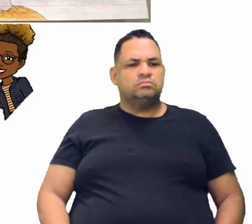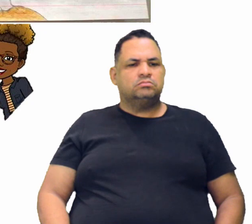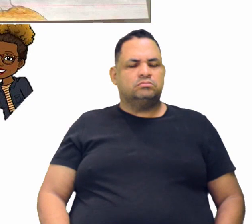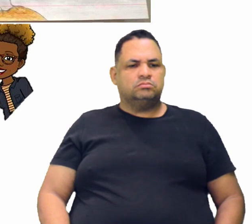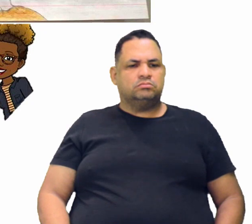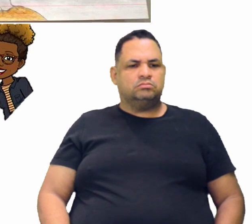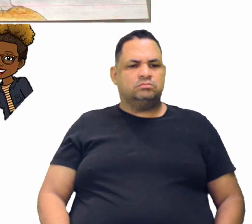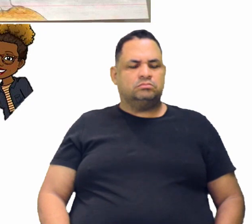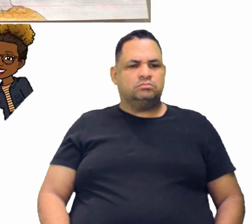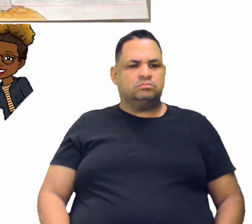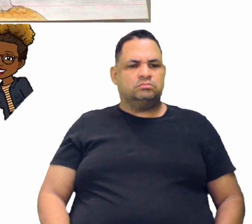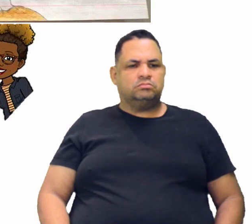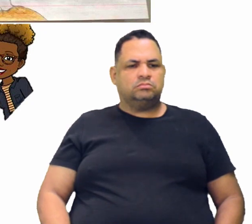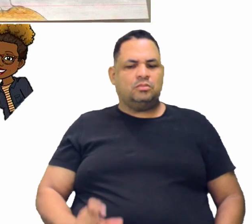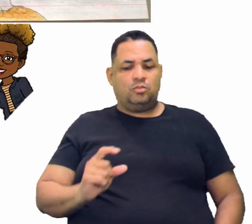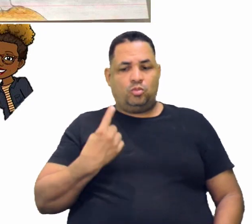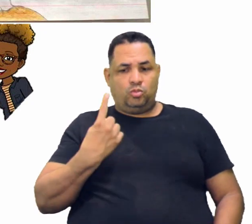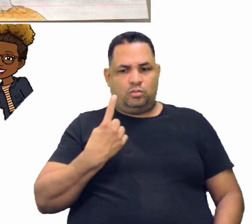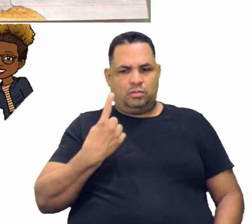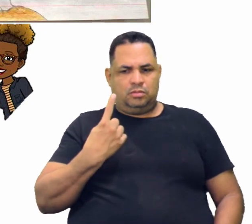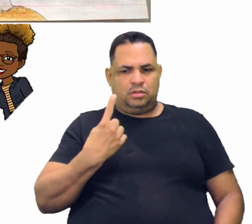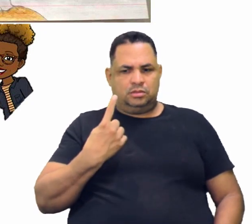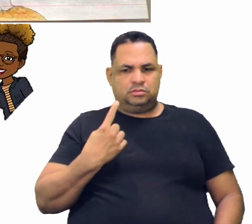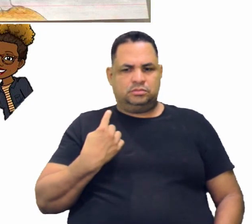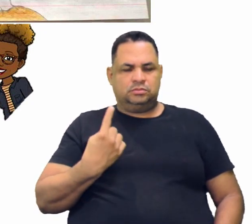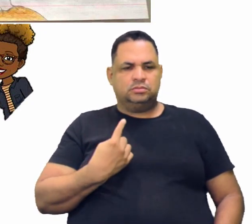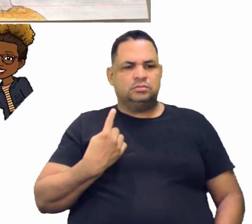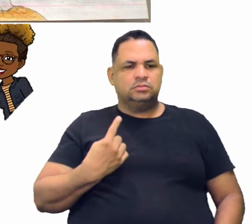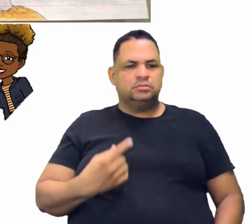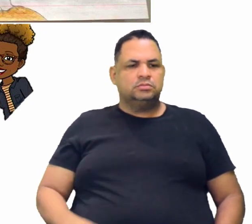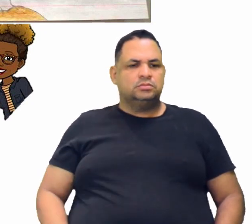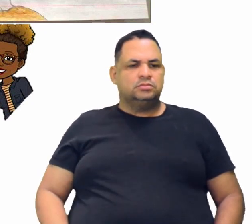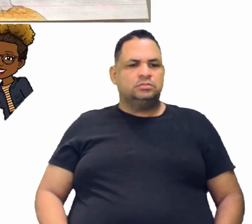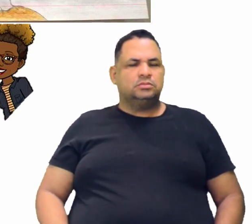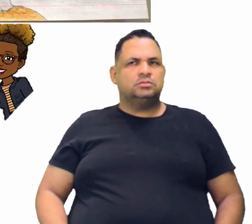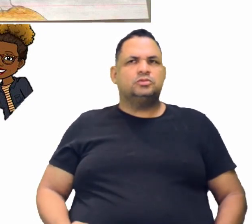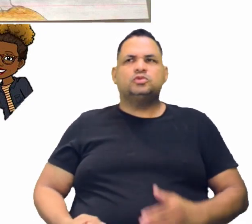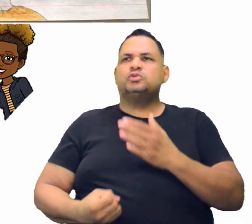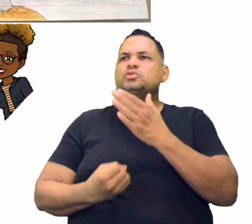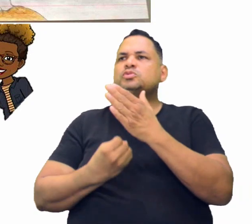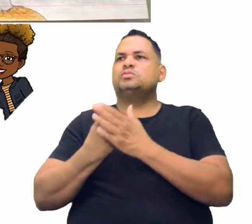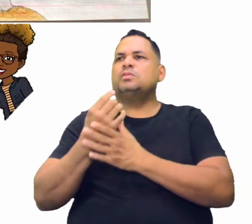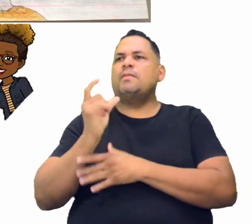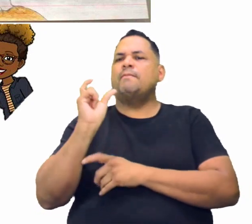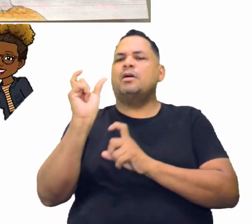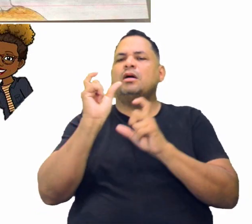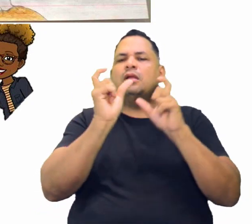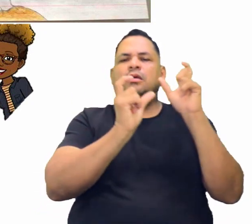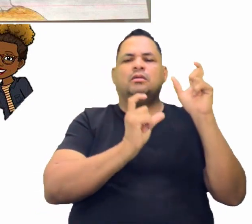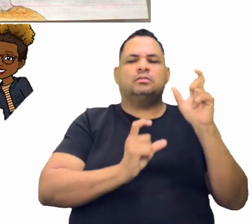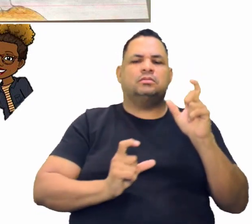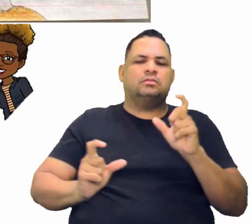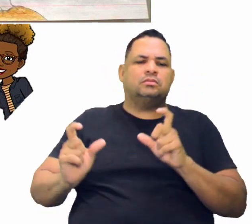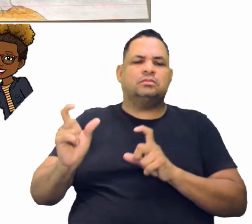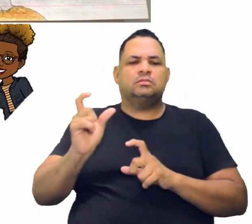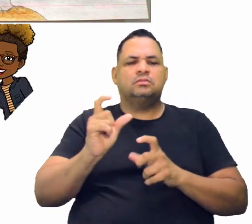imagem, tá? No singular. Soam palavras. E se não